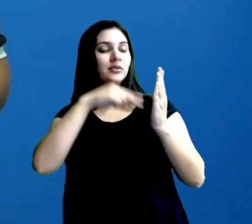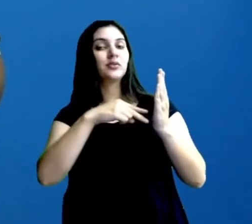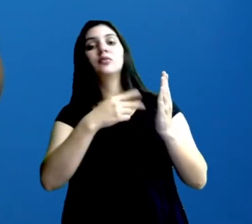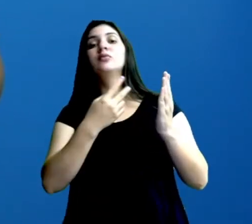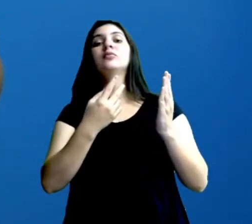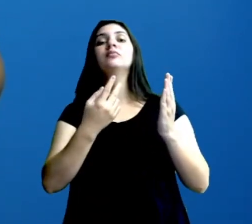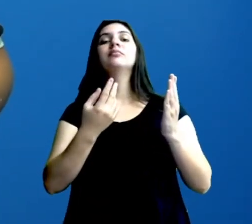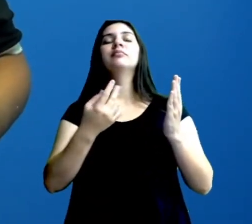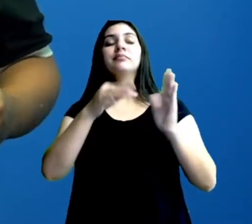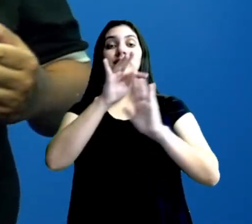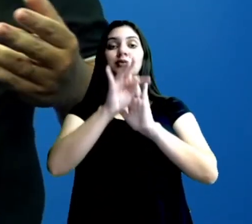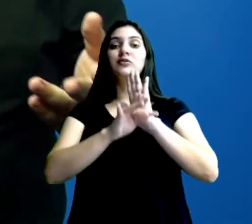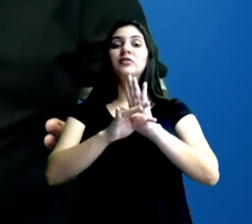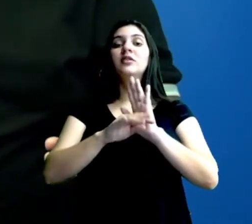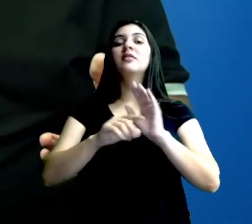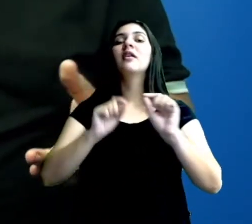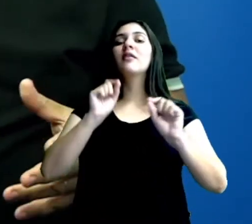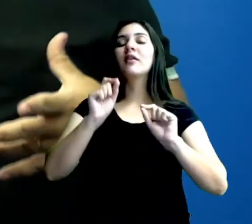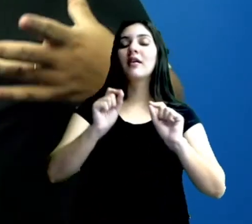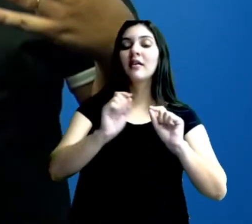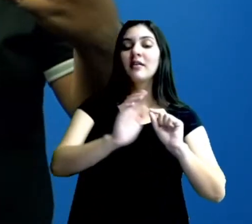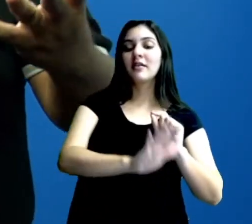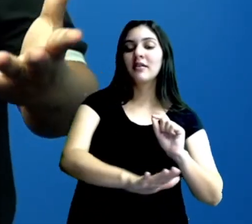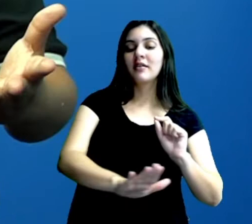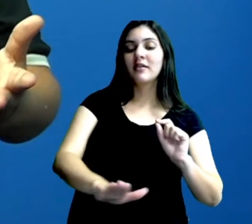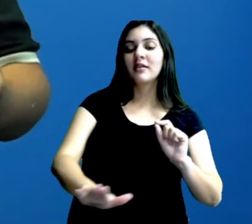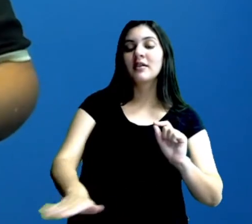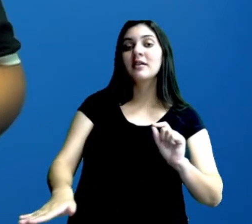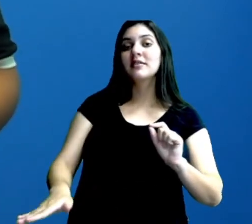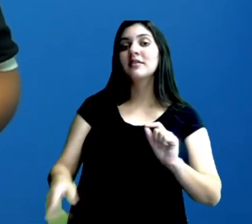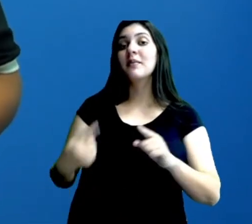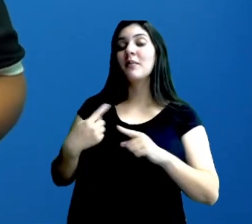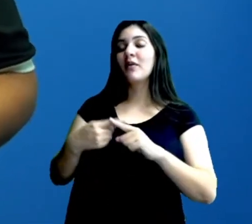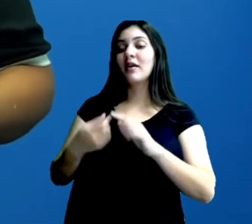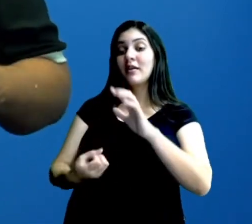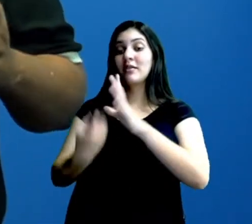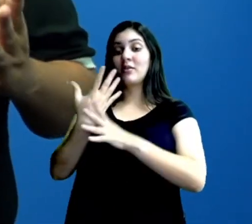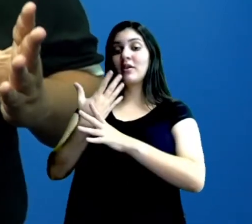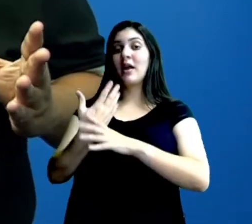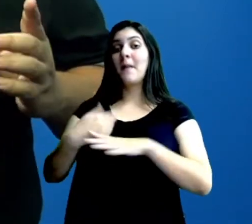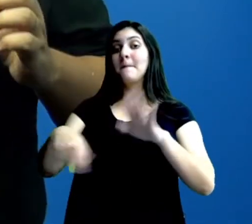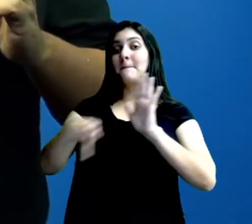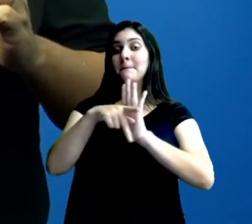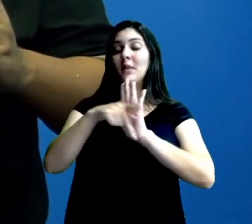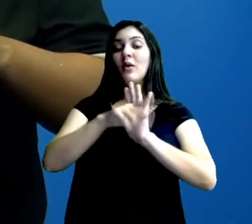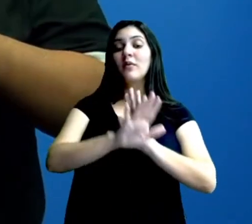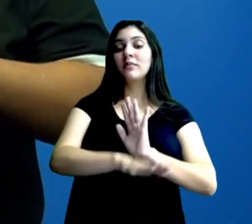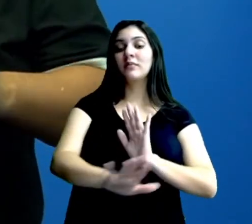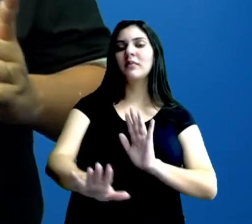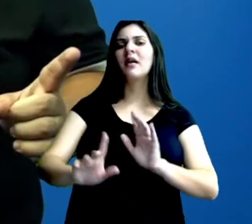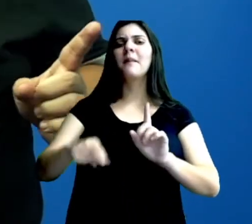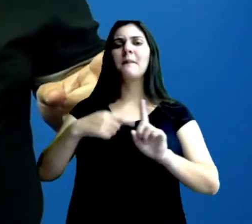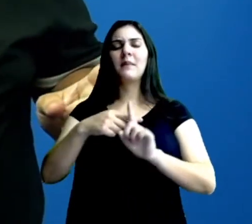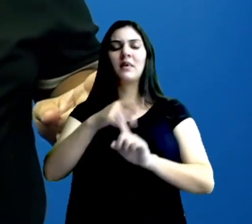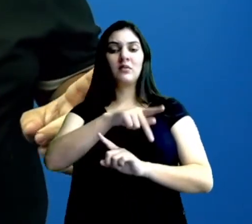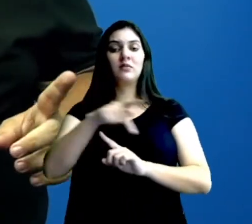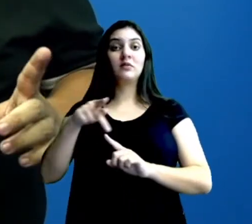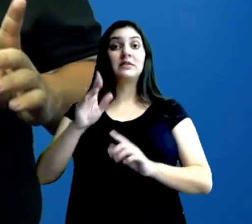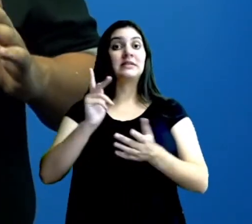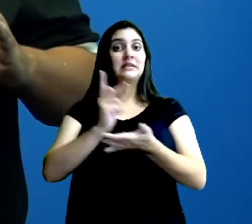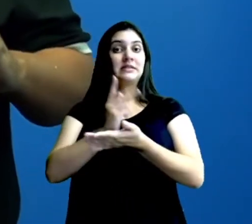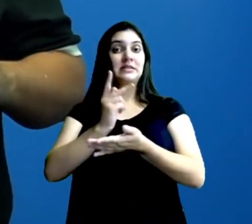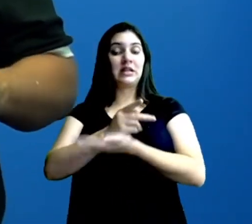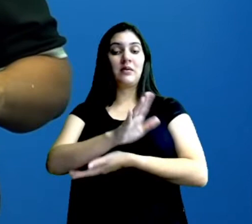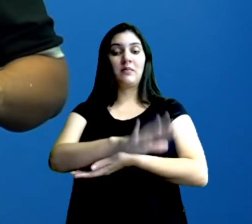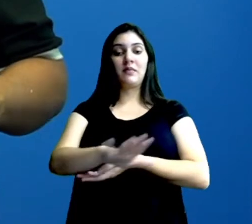que desses textos são crianças, eles são feitos para criança. Mas, professor, sempre foram feitos para